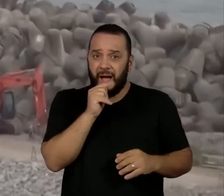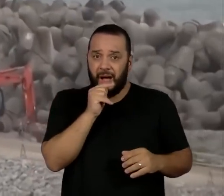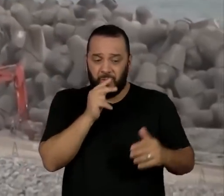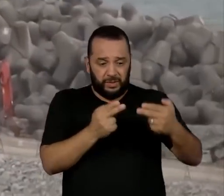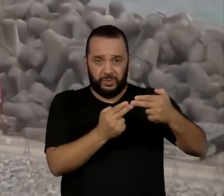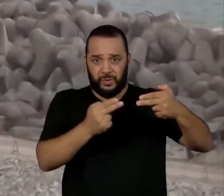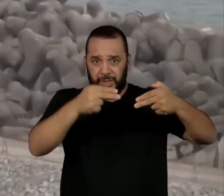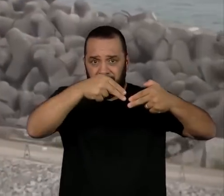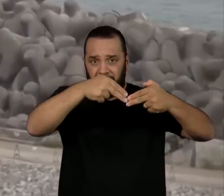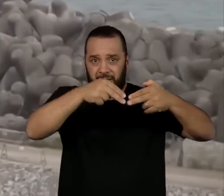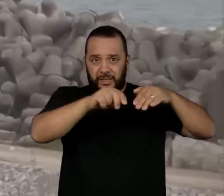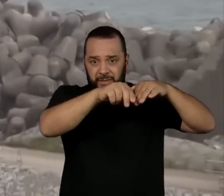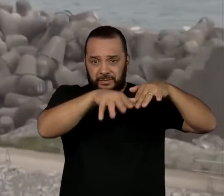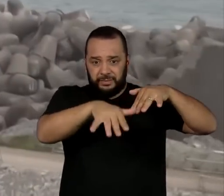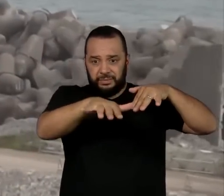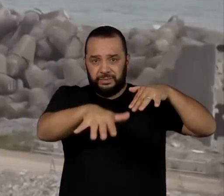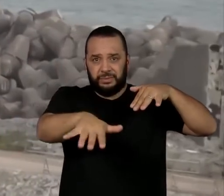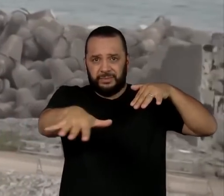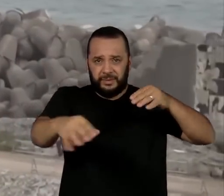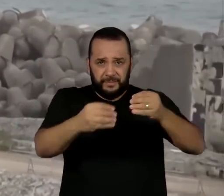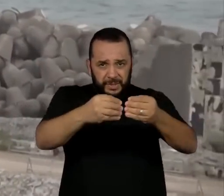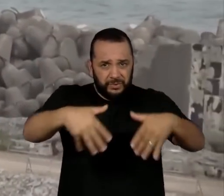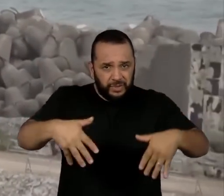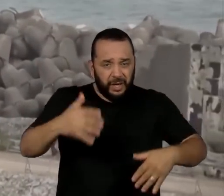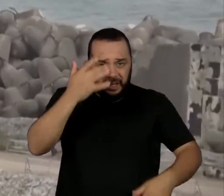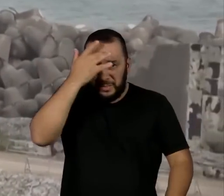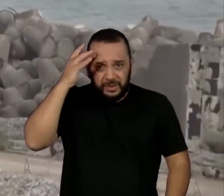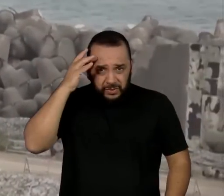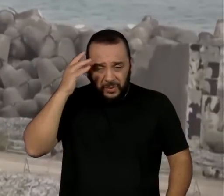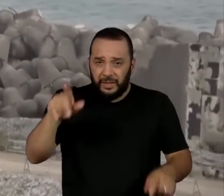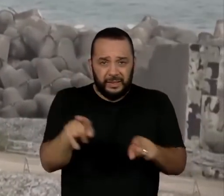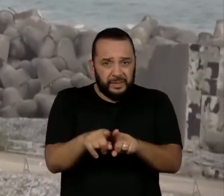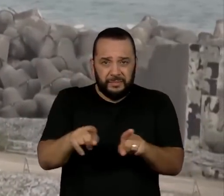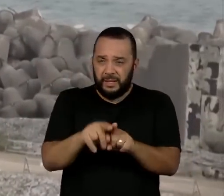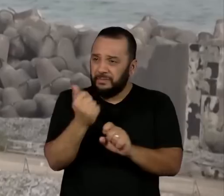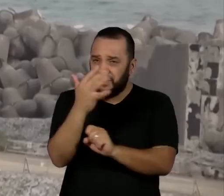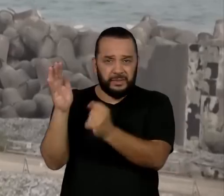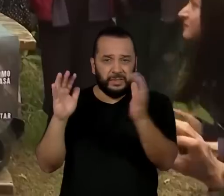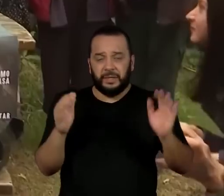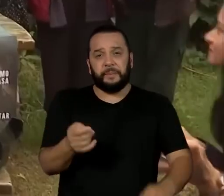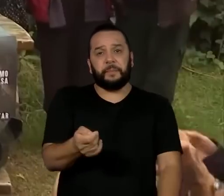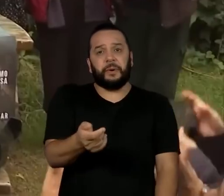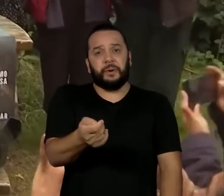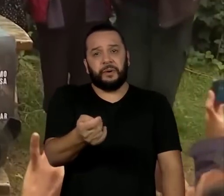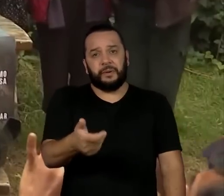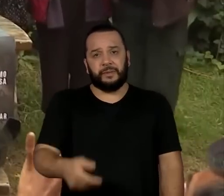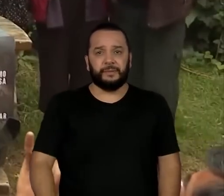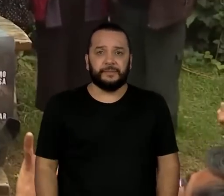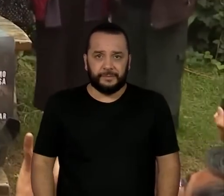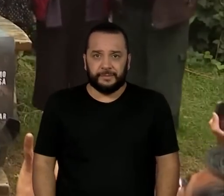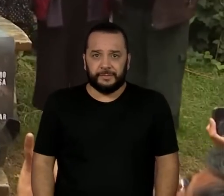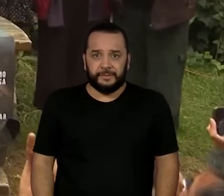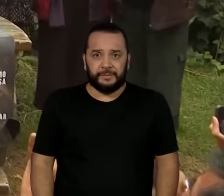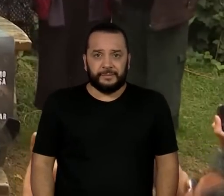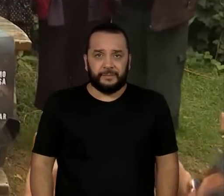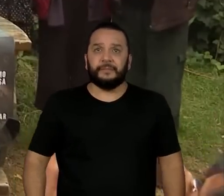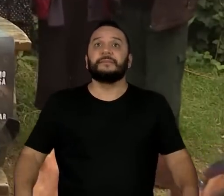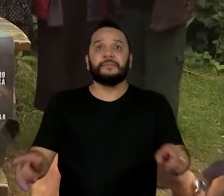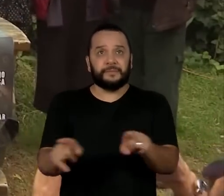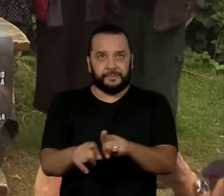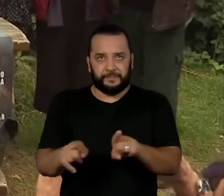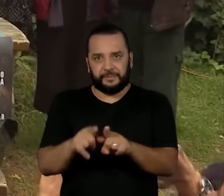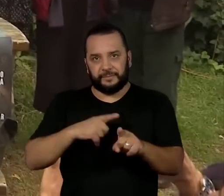o impacto nas pessoas e no meio ambiente será insignificante. Em referendo histórico, que